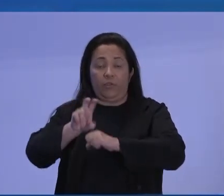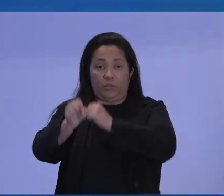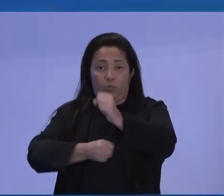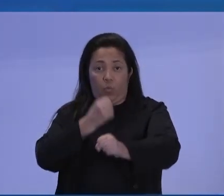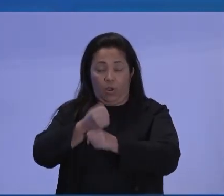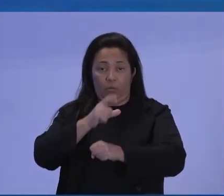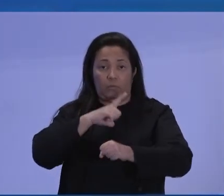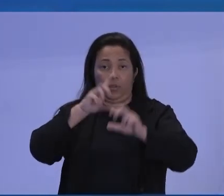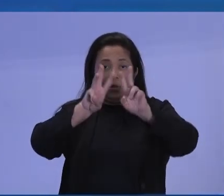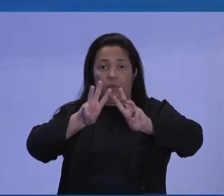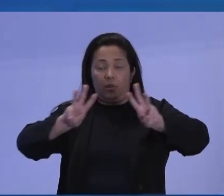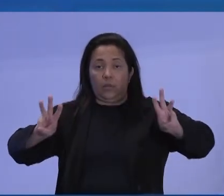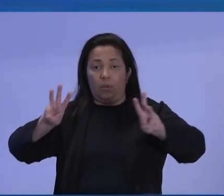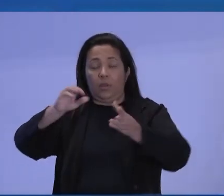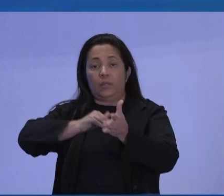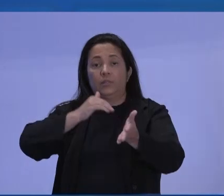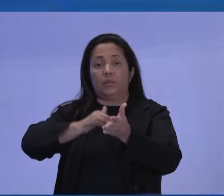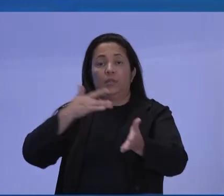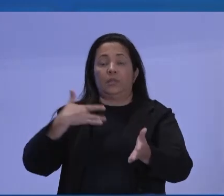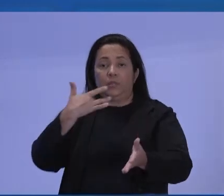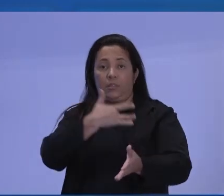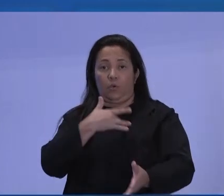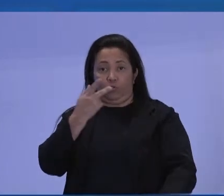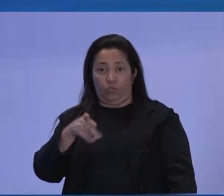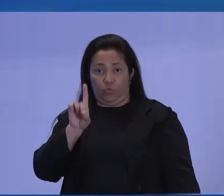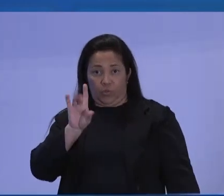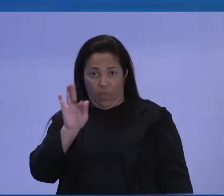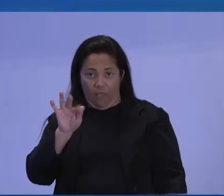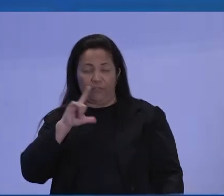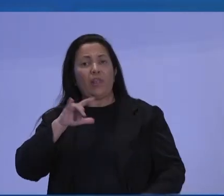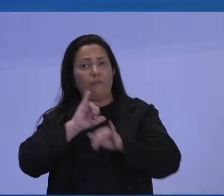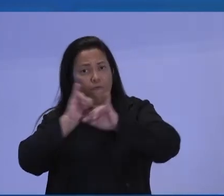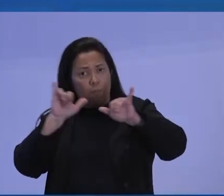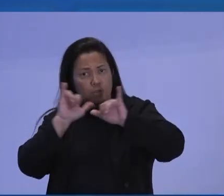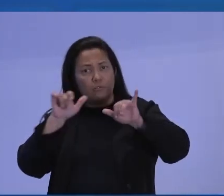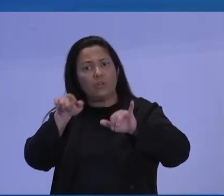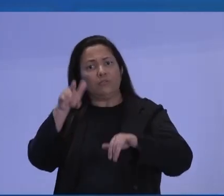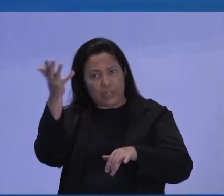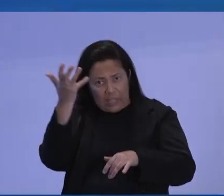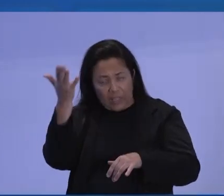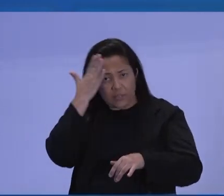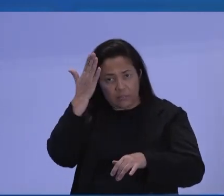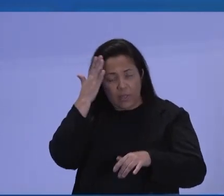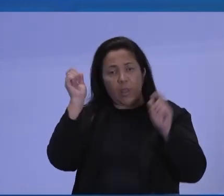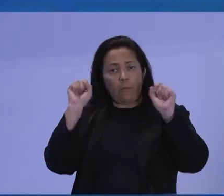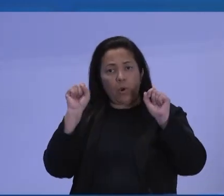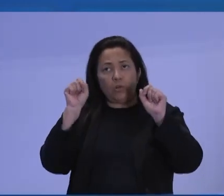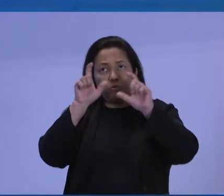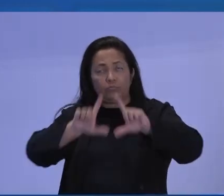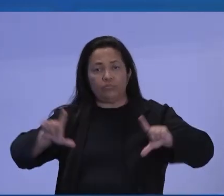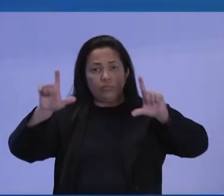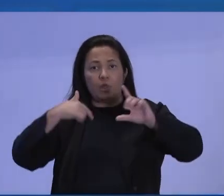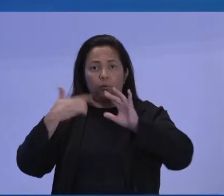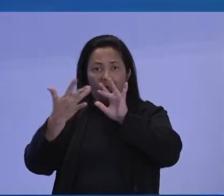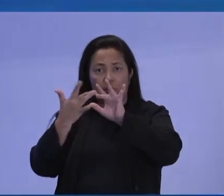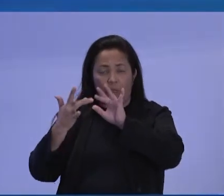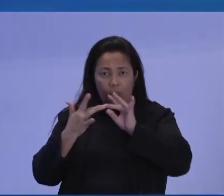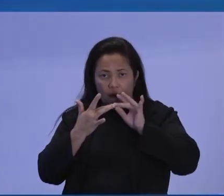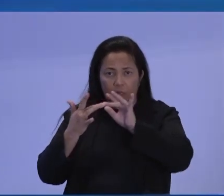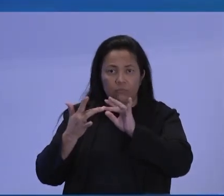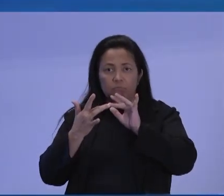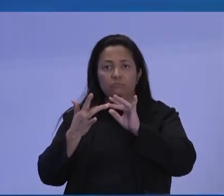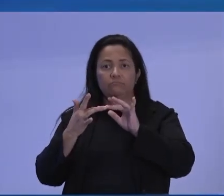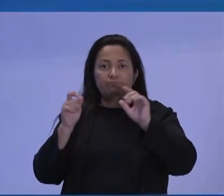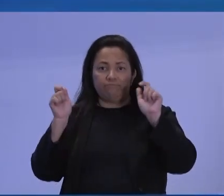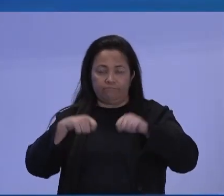site da Secretaria de Saúde do DF, os nossos contatos,